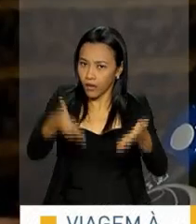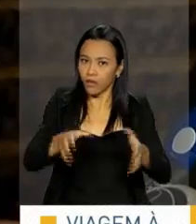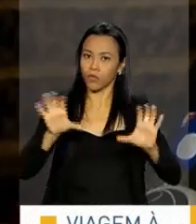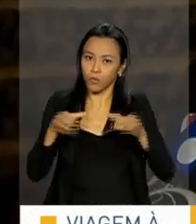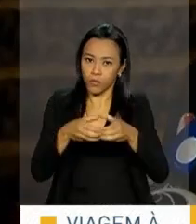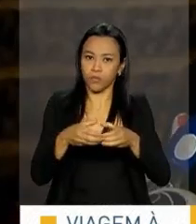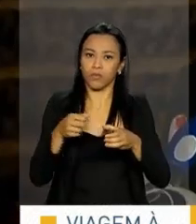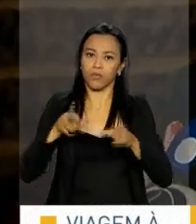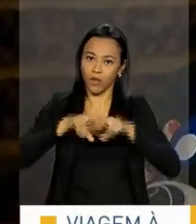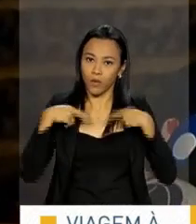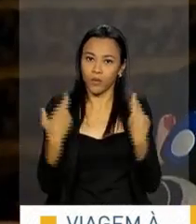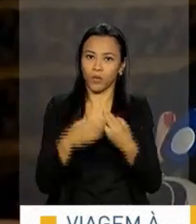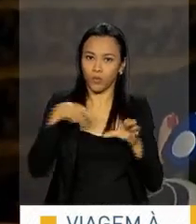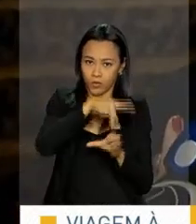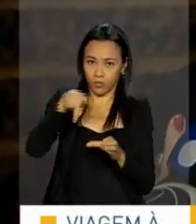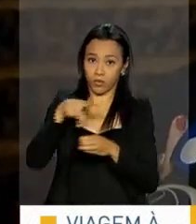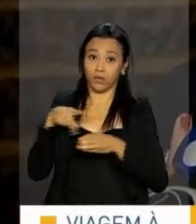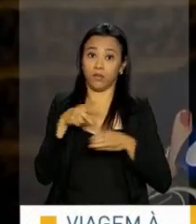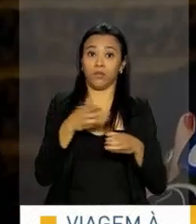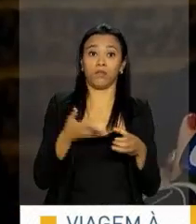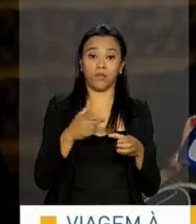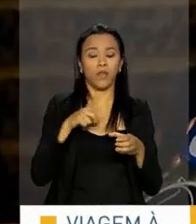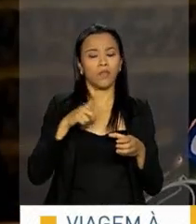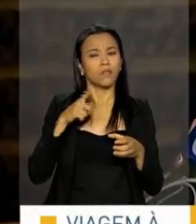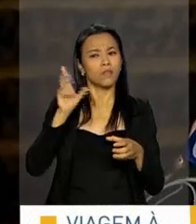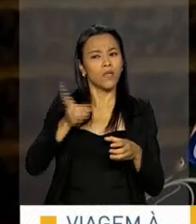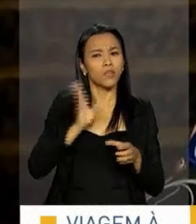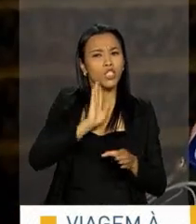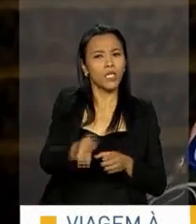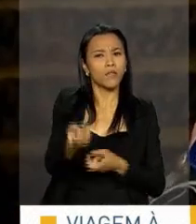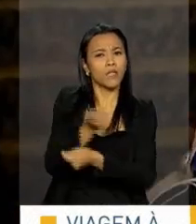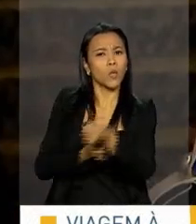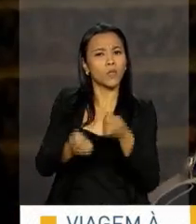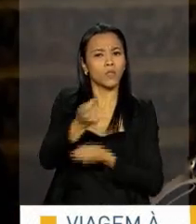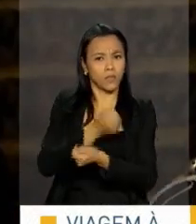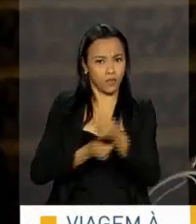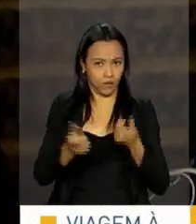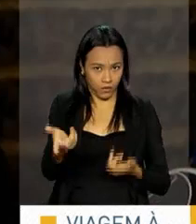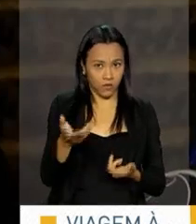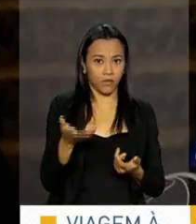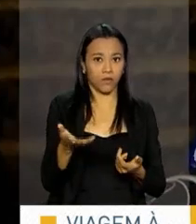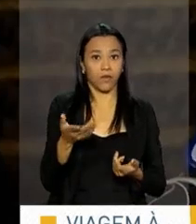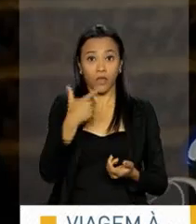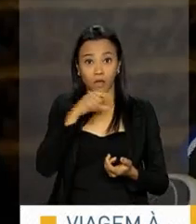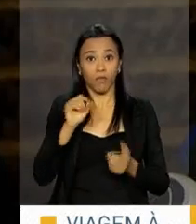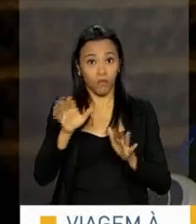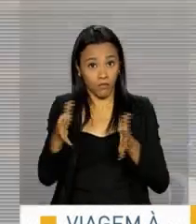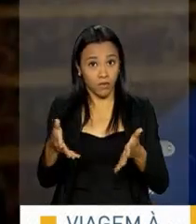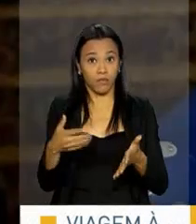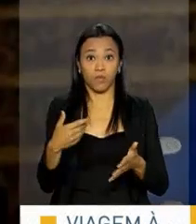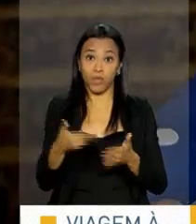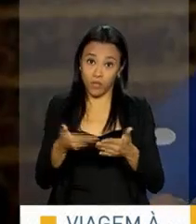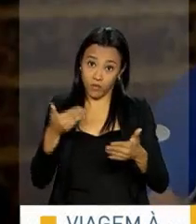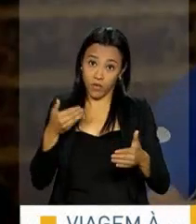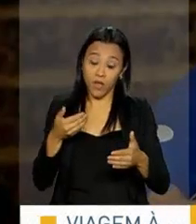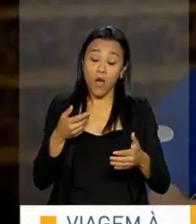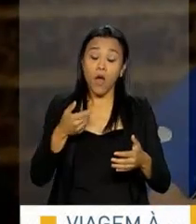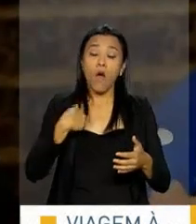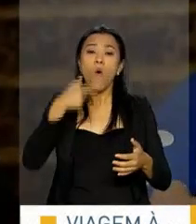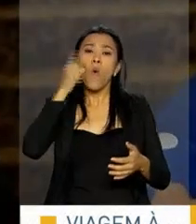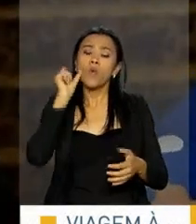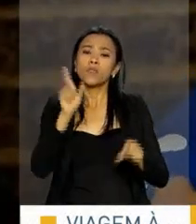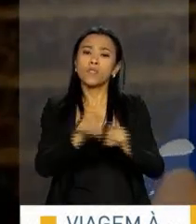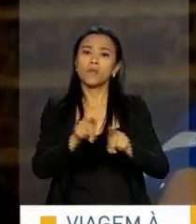BRICS. Nós estamos trabalhando nessa linha, uma negociação direta entre as partes envolvidas, porque não há saída fora disso. Eu estive ontem